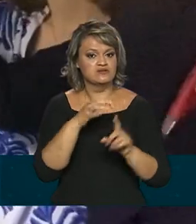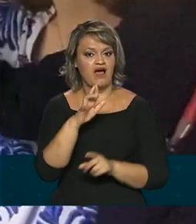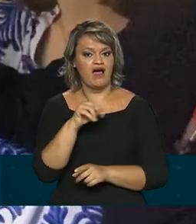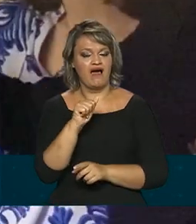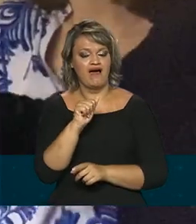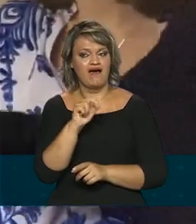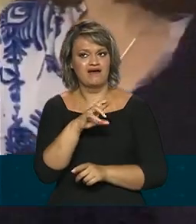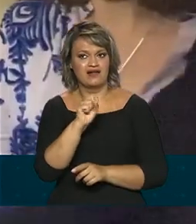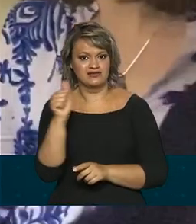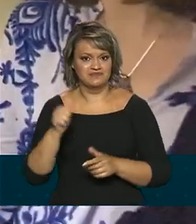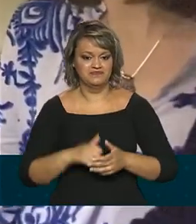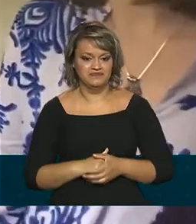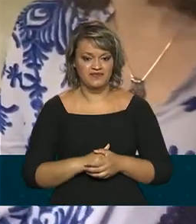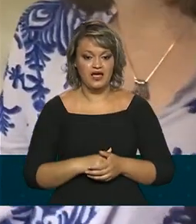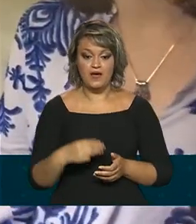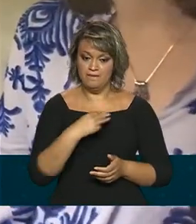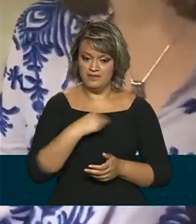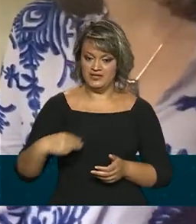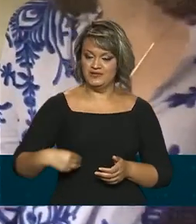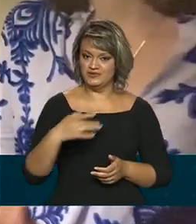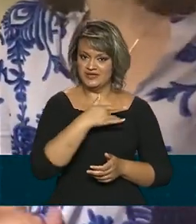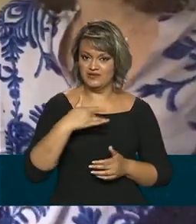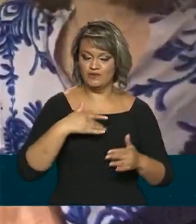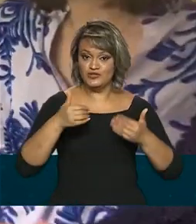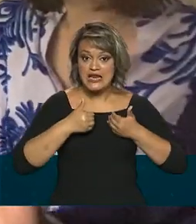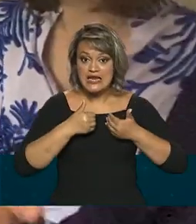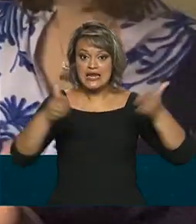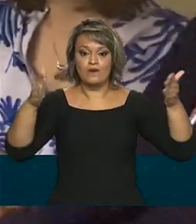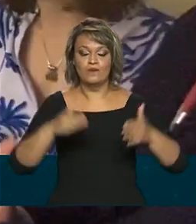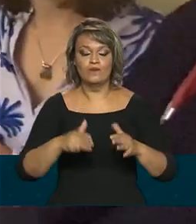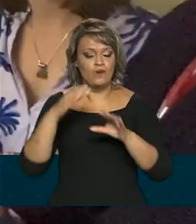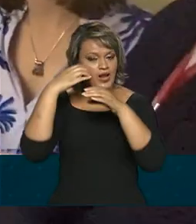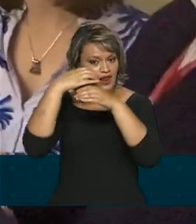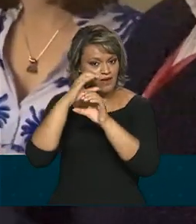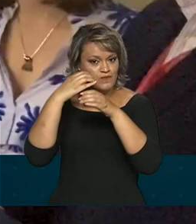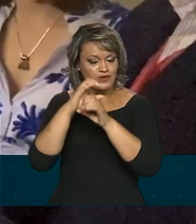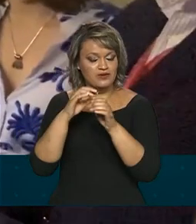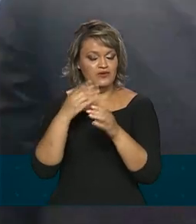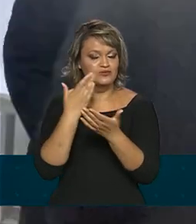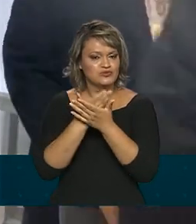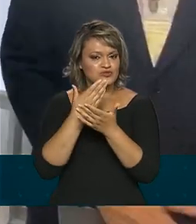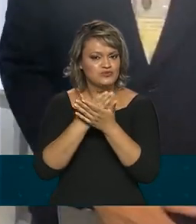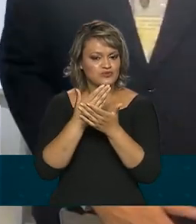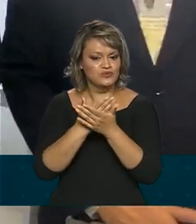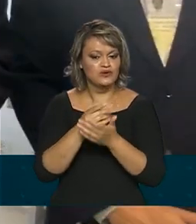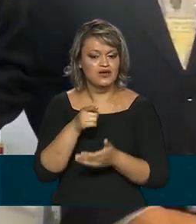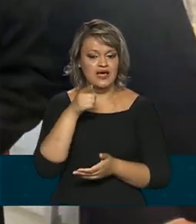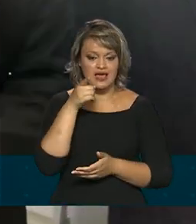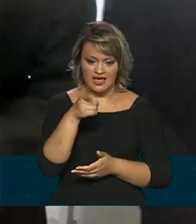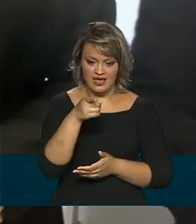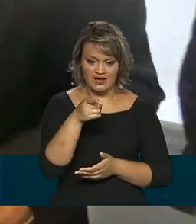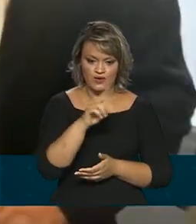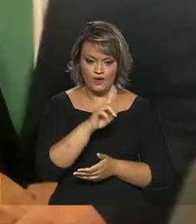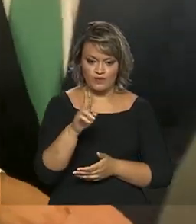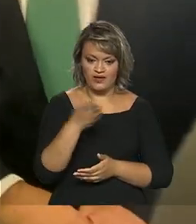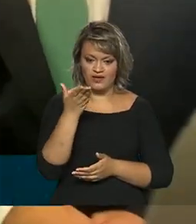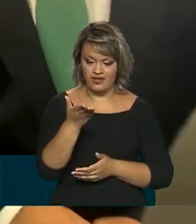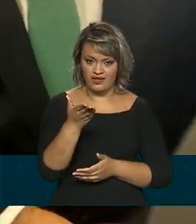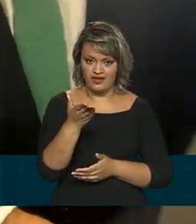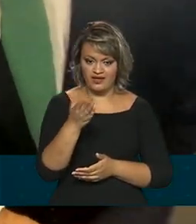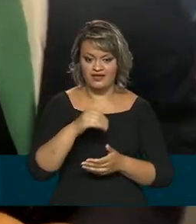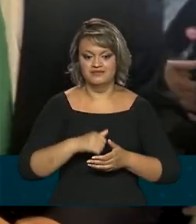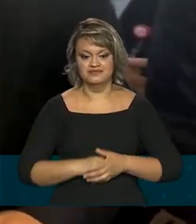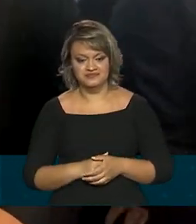e o ministro da saúde Marcelo Queiroz inaugurou laboratório de biologia molecular Professor Doutor Fernando Eugênio